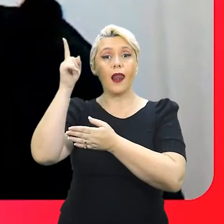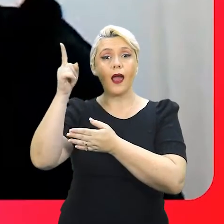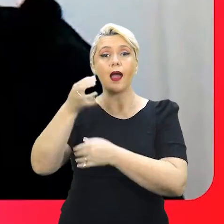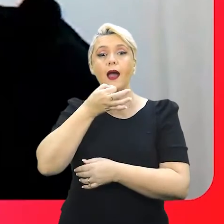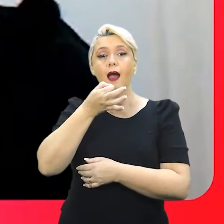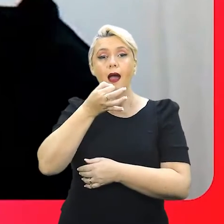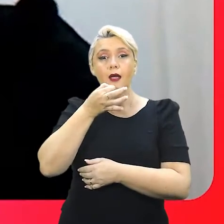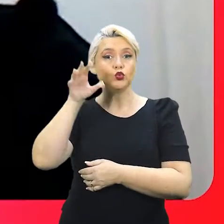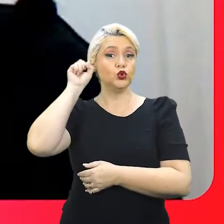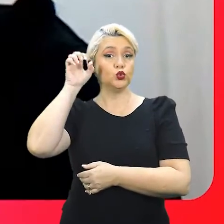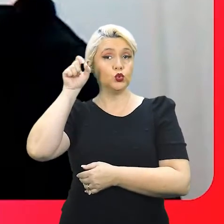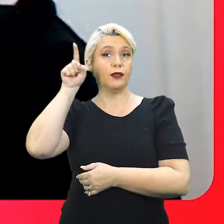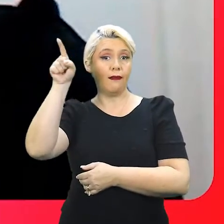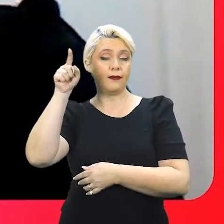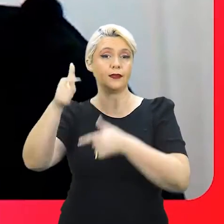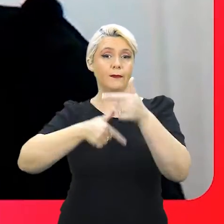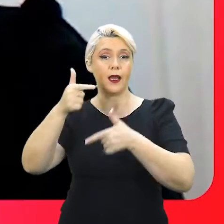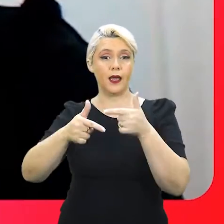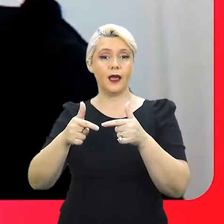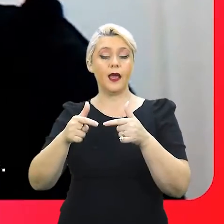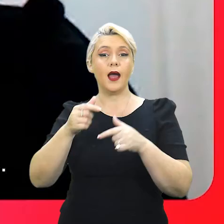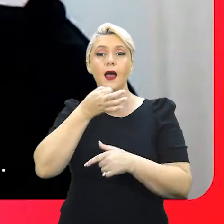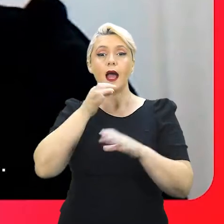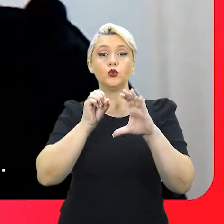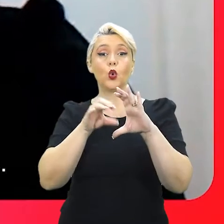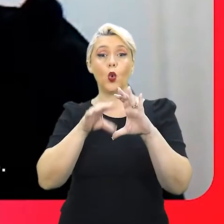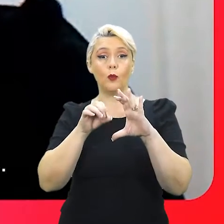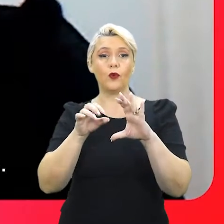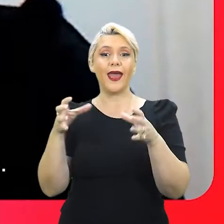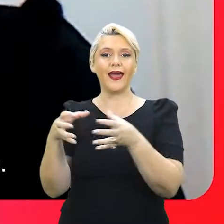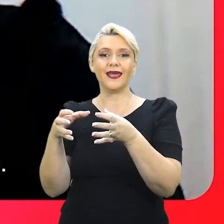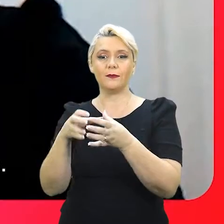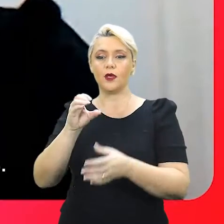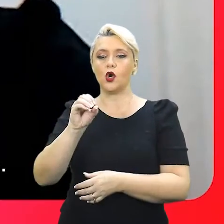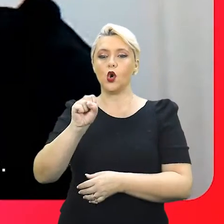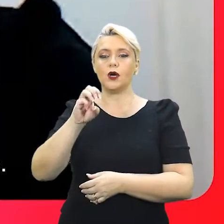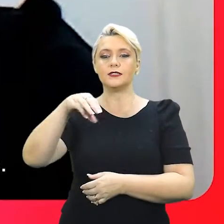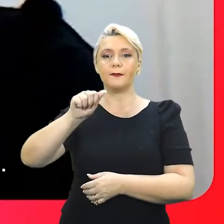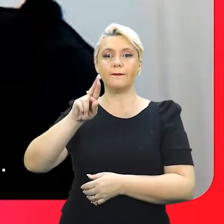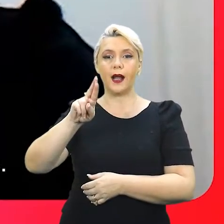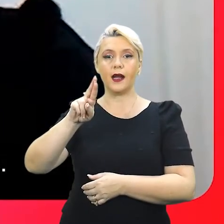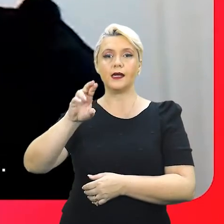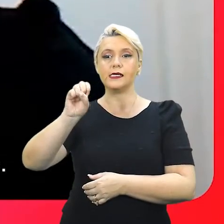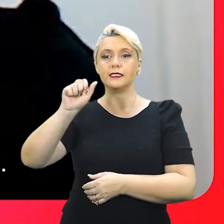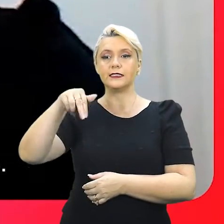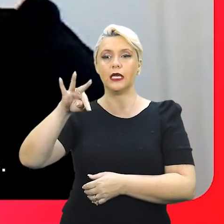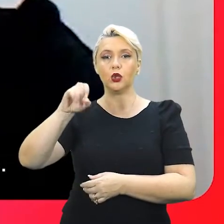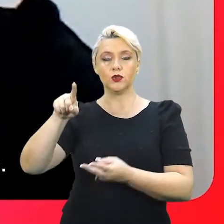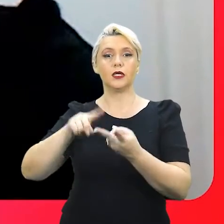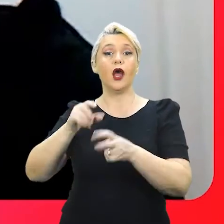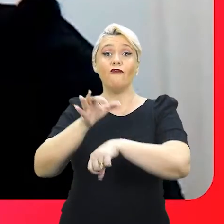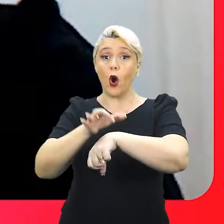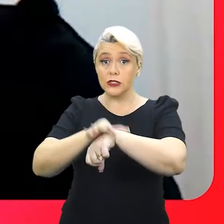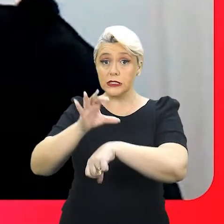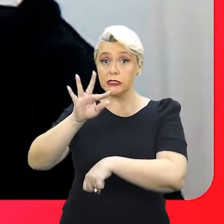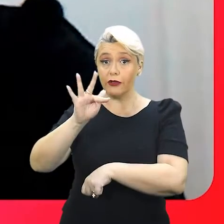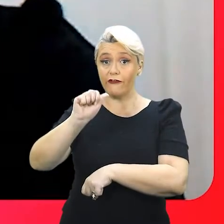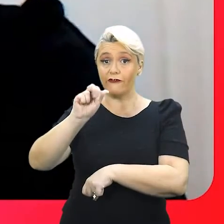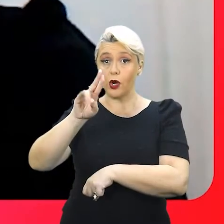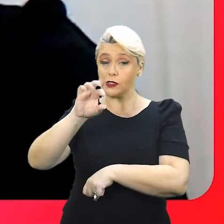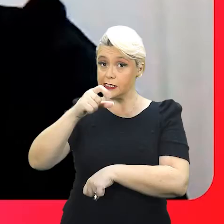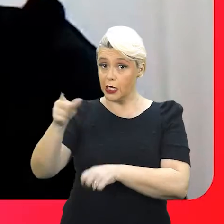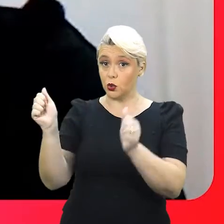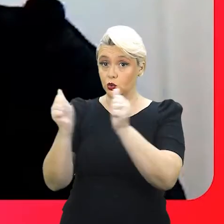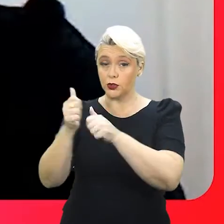na Rádio Globo, na histórica equipe do Osmar Santos, que o Faustão era Sim, repórter, o sim, Juarez Soares, sim. enfim, uma